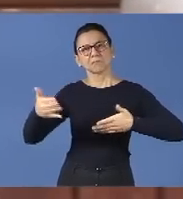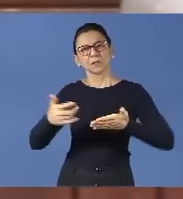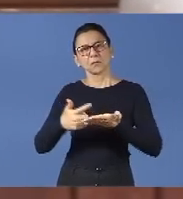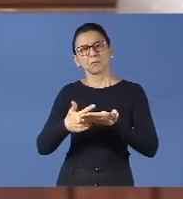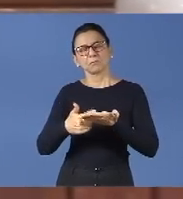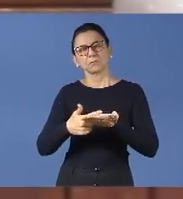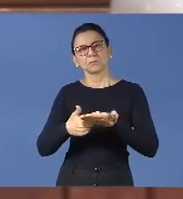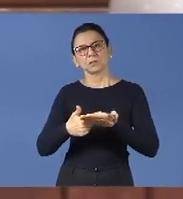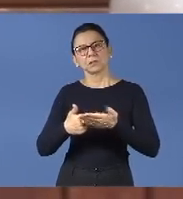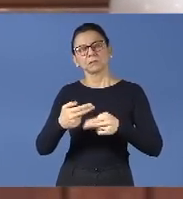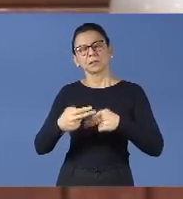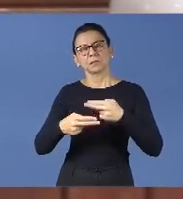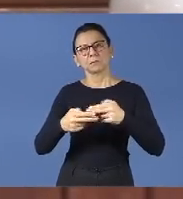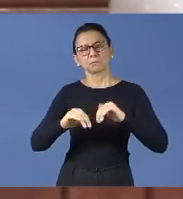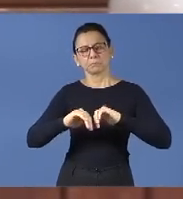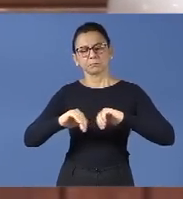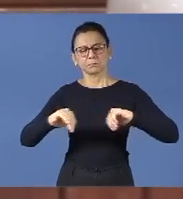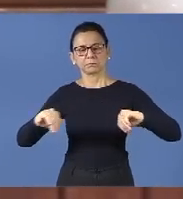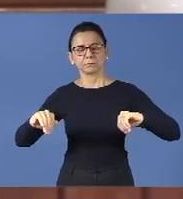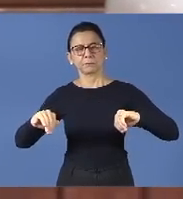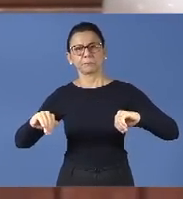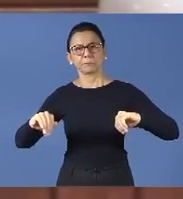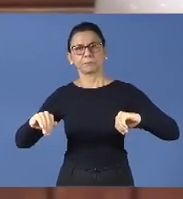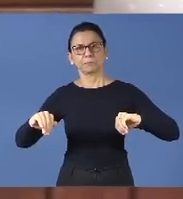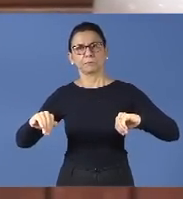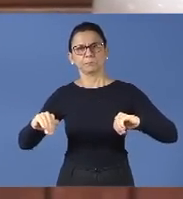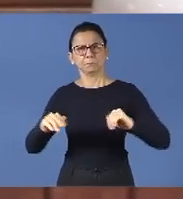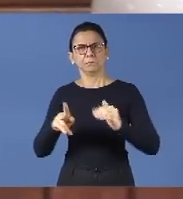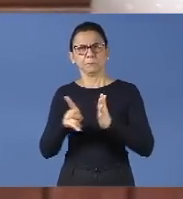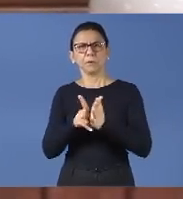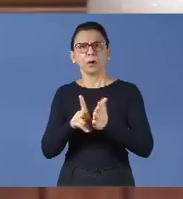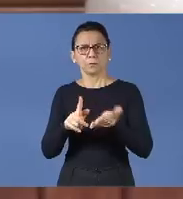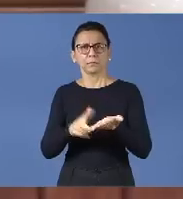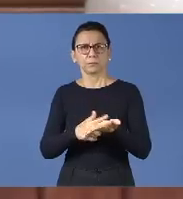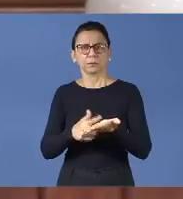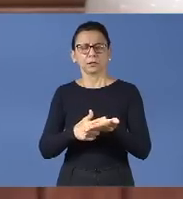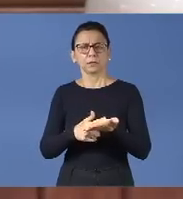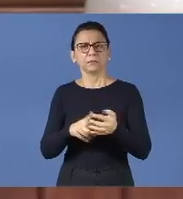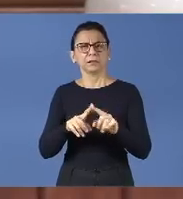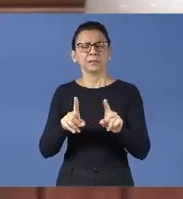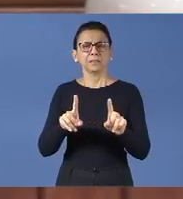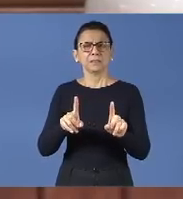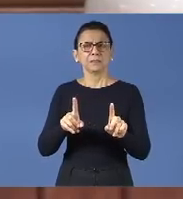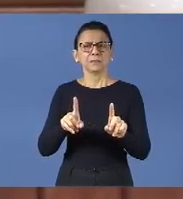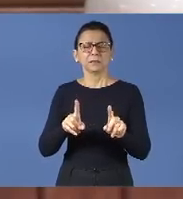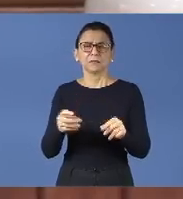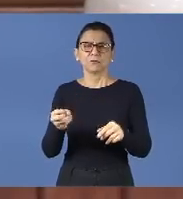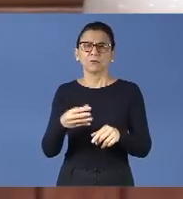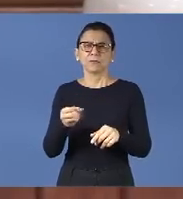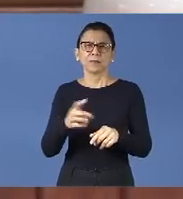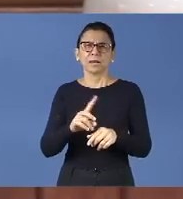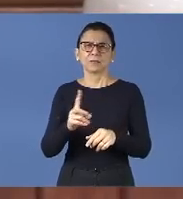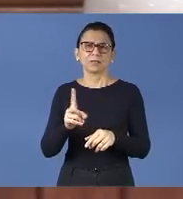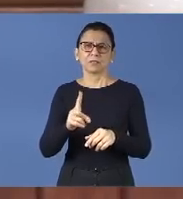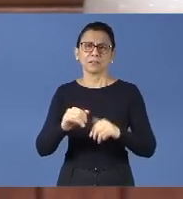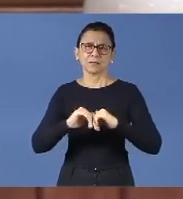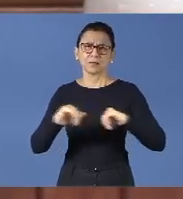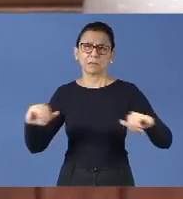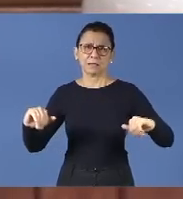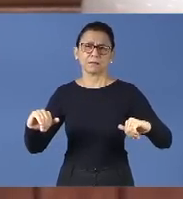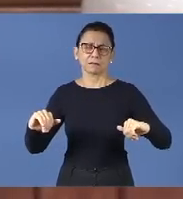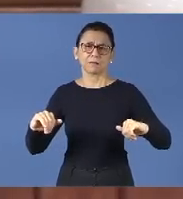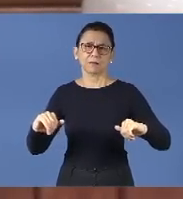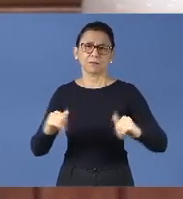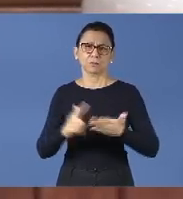podemos fazer uma divisão que é do próprio livro. Aliás, não é nenhuma novidade essa divisão do livro de Neemias,